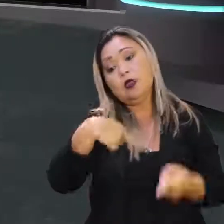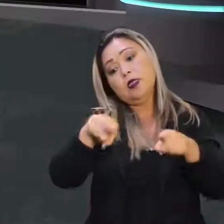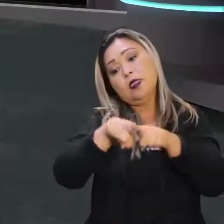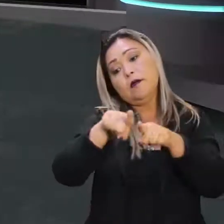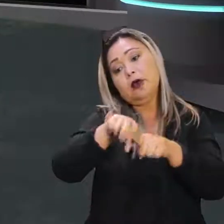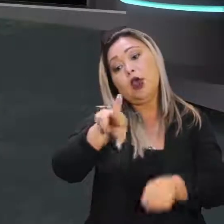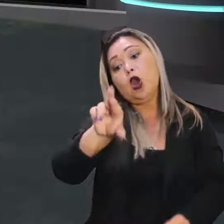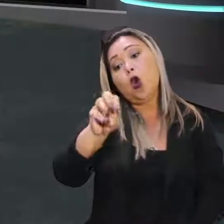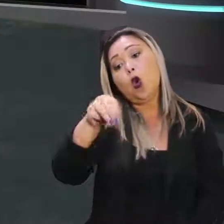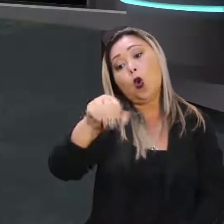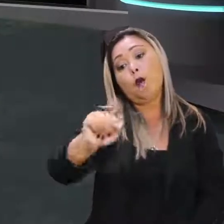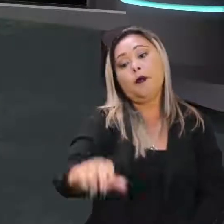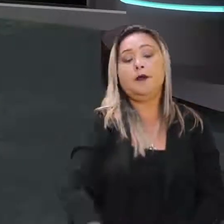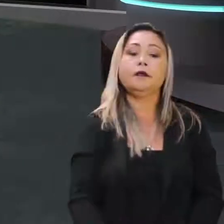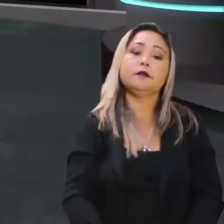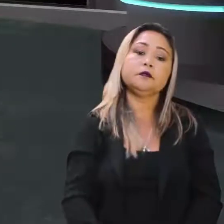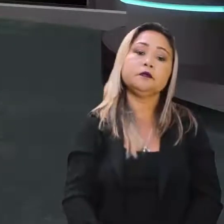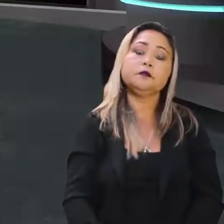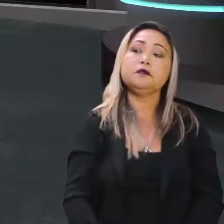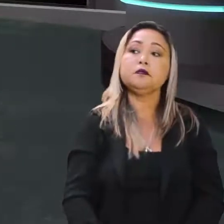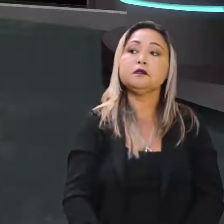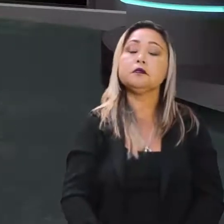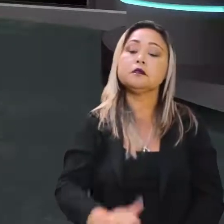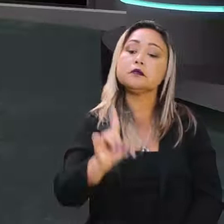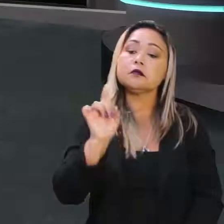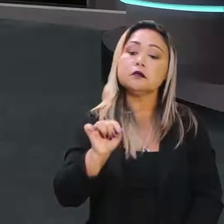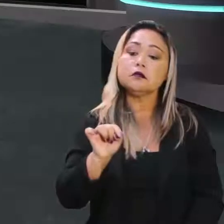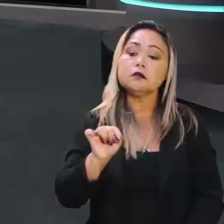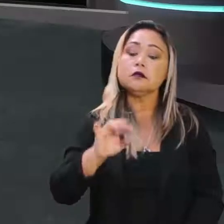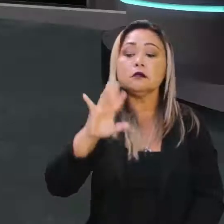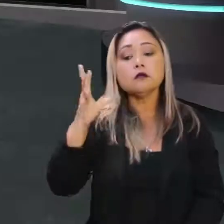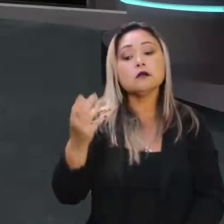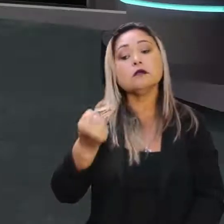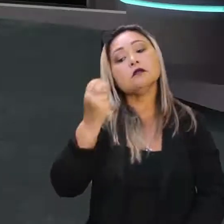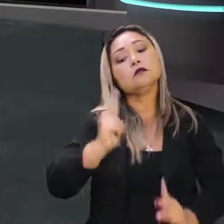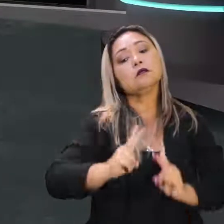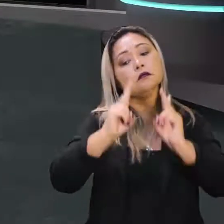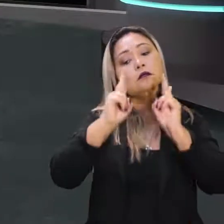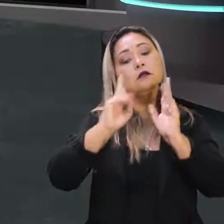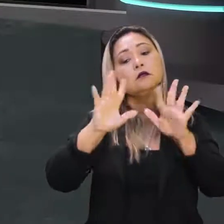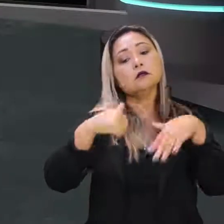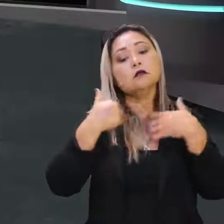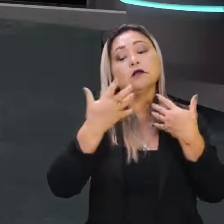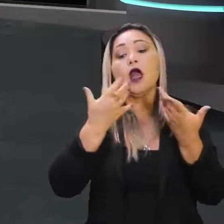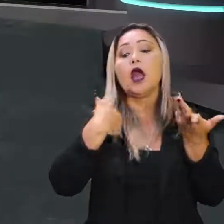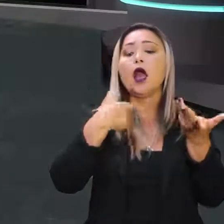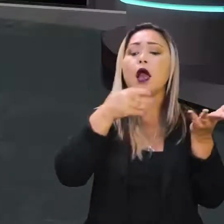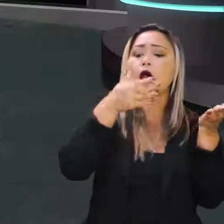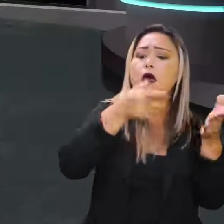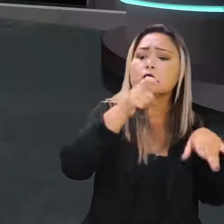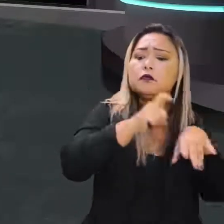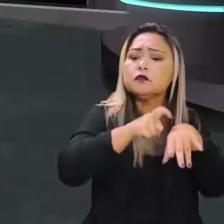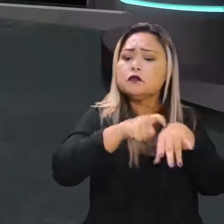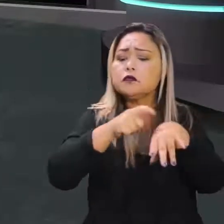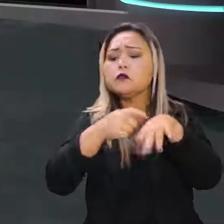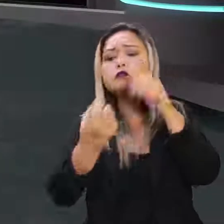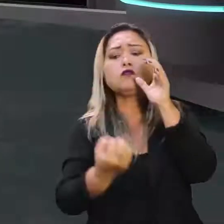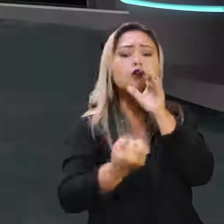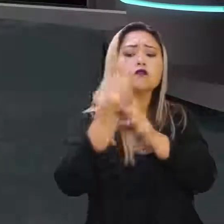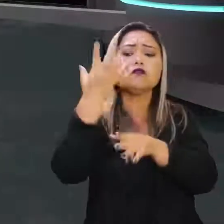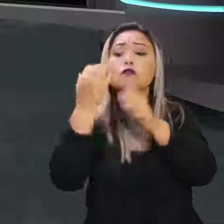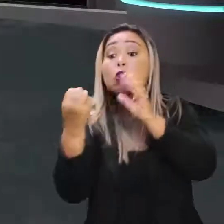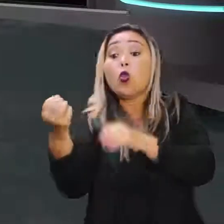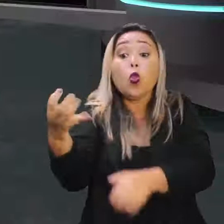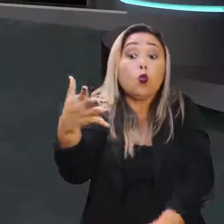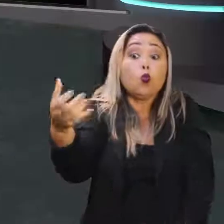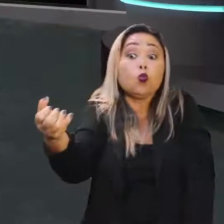rococó, não é isso? É verdade. Era um movimento que resgatava valores, né? Porque você sabe que cada movimento desse aí, um surgia com a